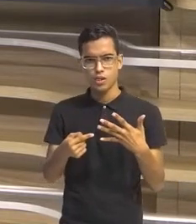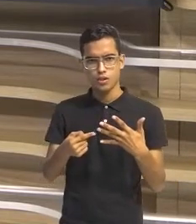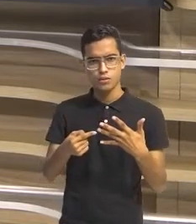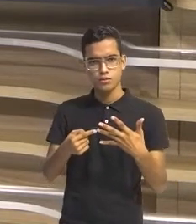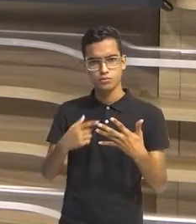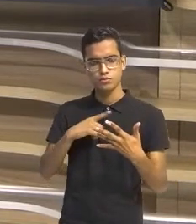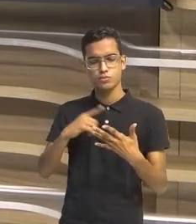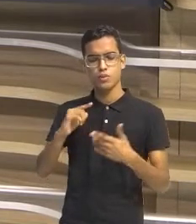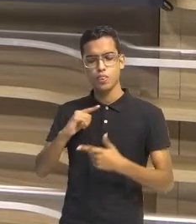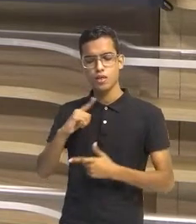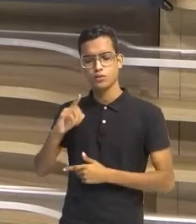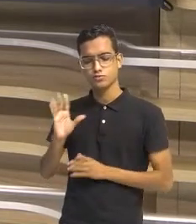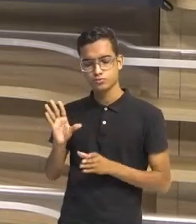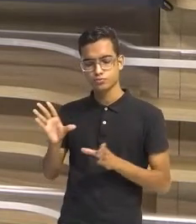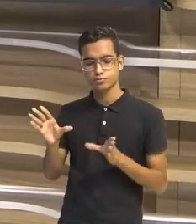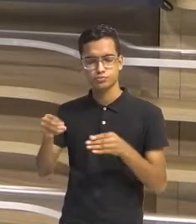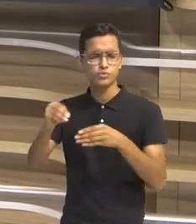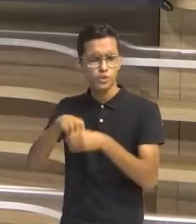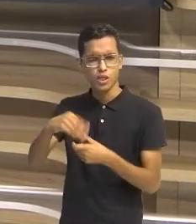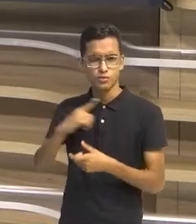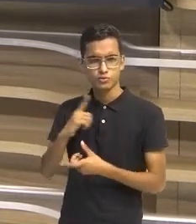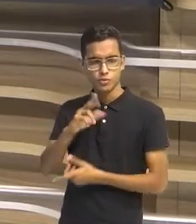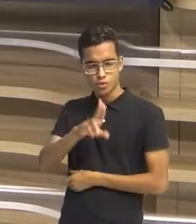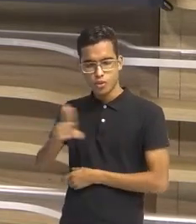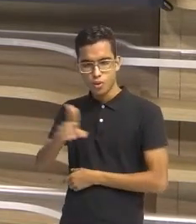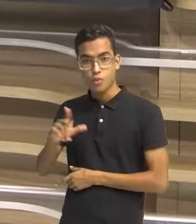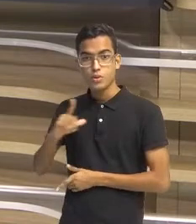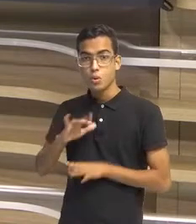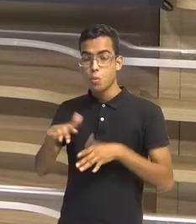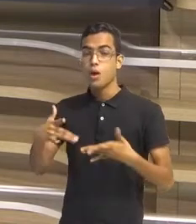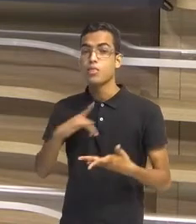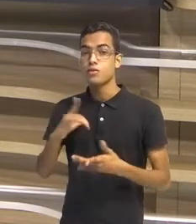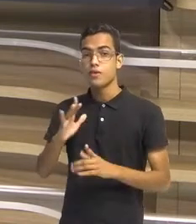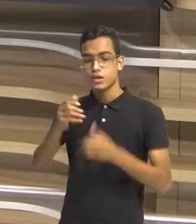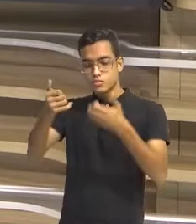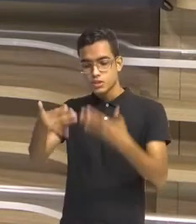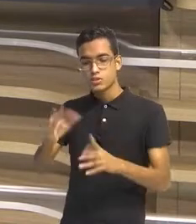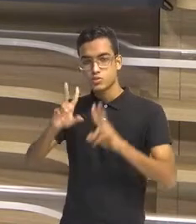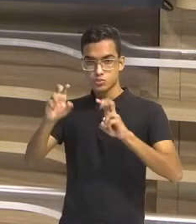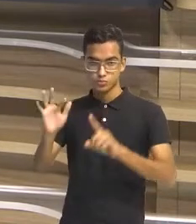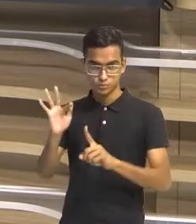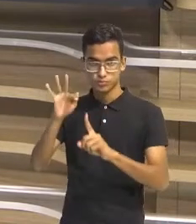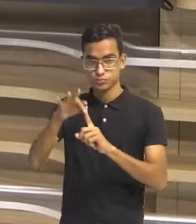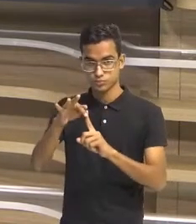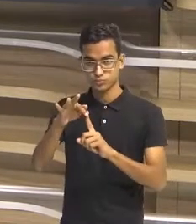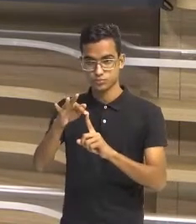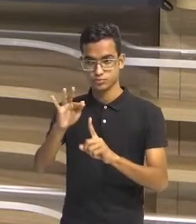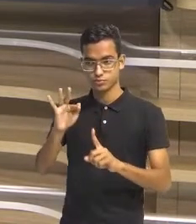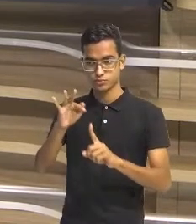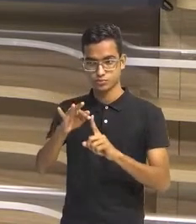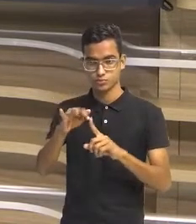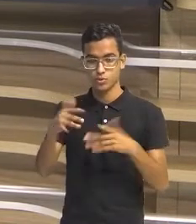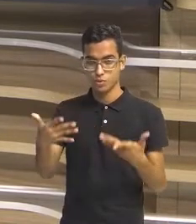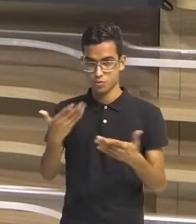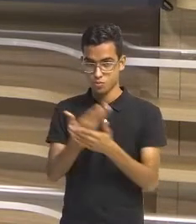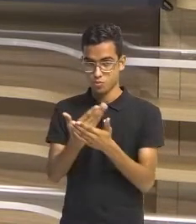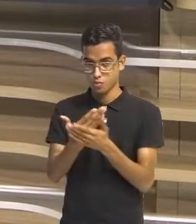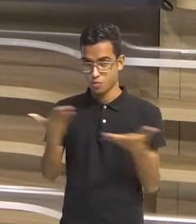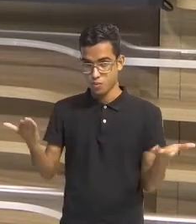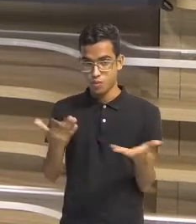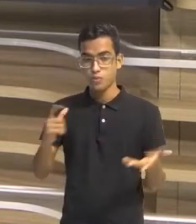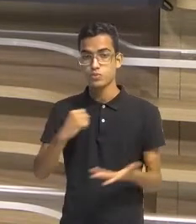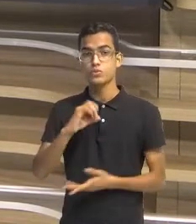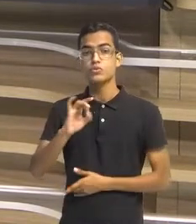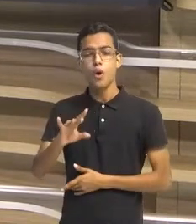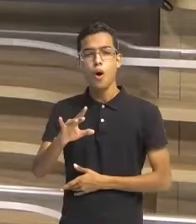da nomenclatura junto, né, no momento que a gente estiver falando da função, tá bom? Então, aula de hoje, só hidrocarboneto. E aí eu apresento para